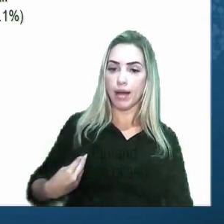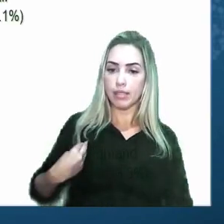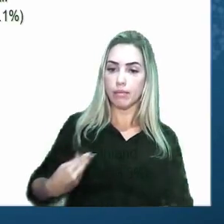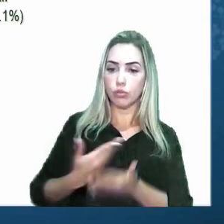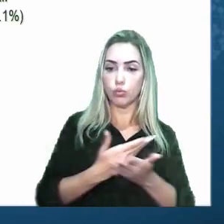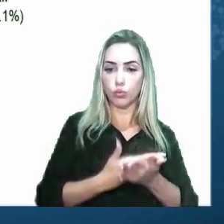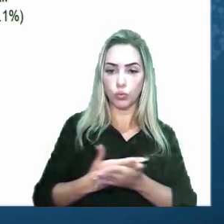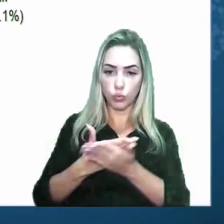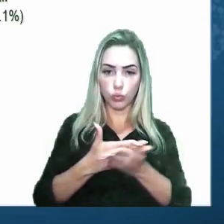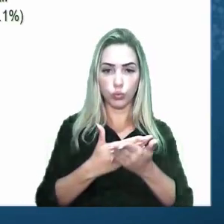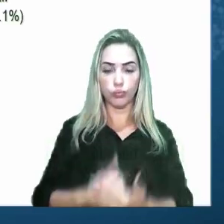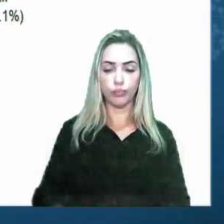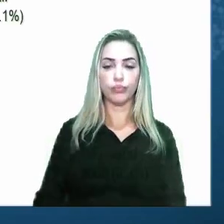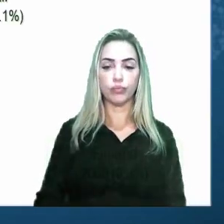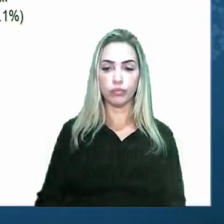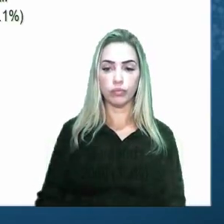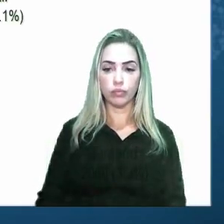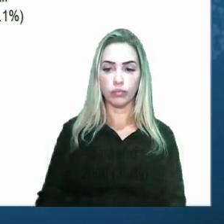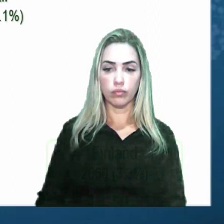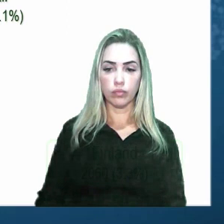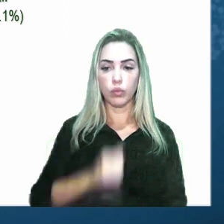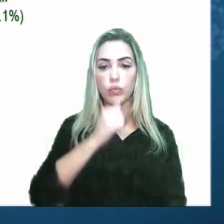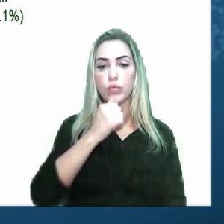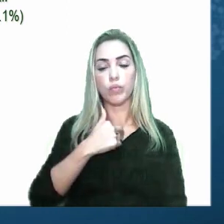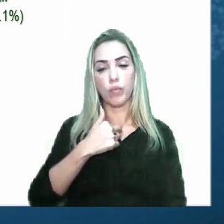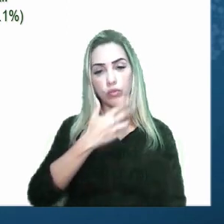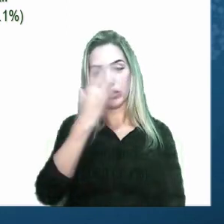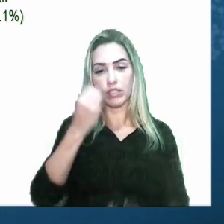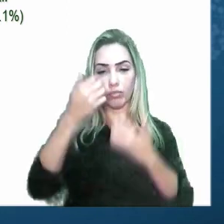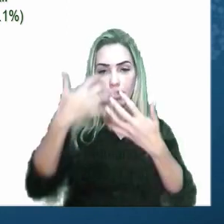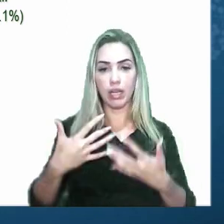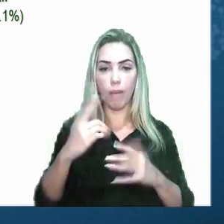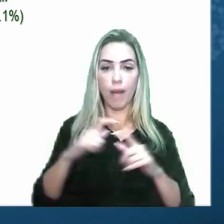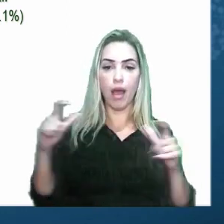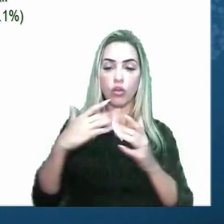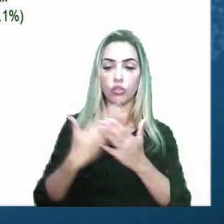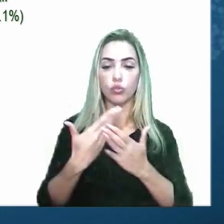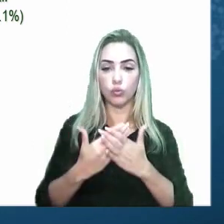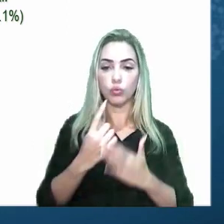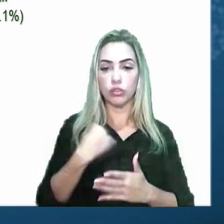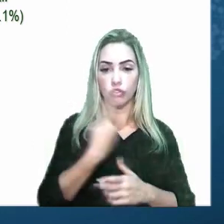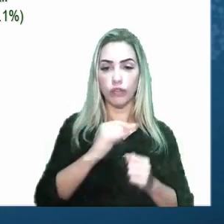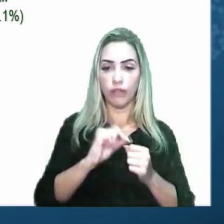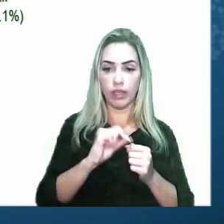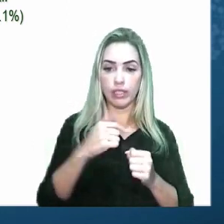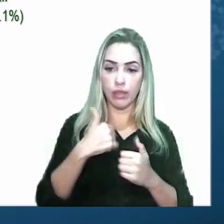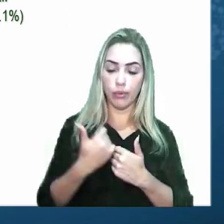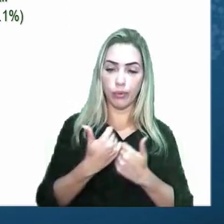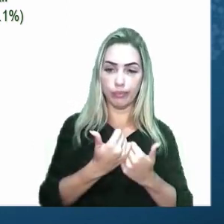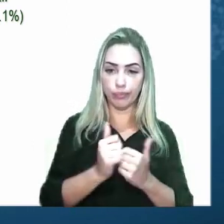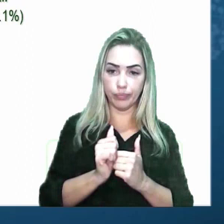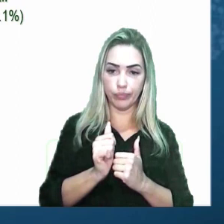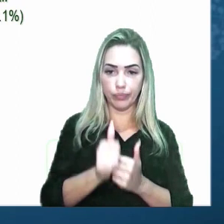clínicos. Eu não poderia deixar de citar um dos maiores estudos clínicos que nós fizemos. Eu conduzi à frente